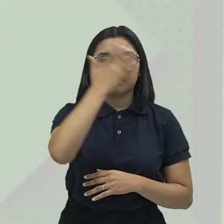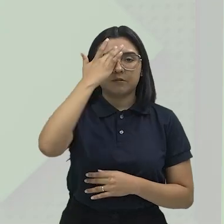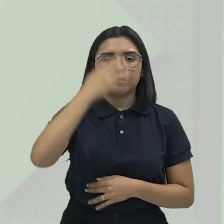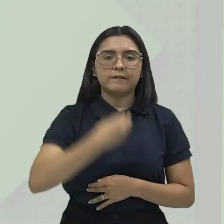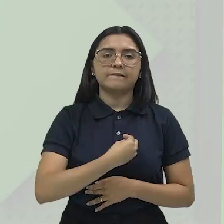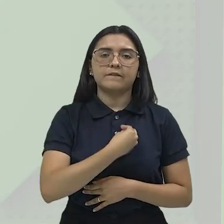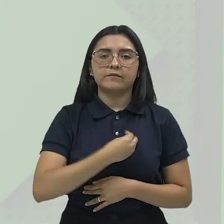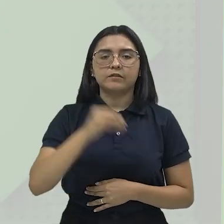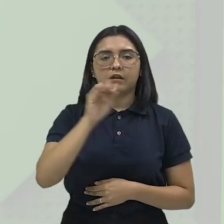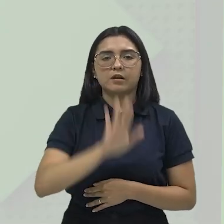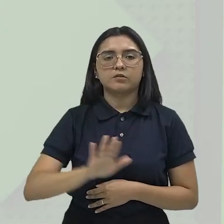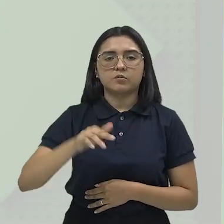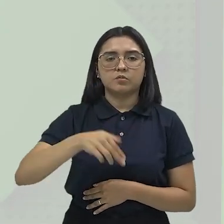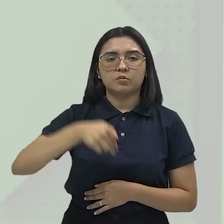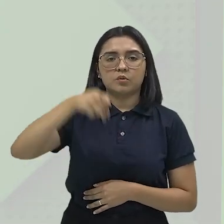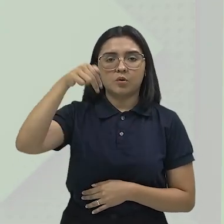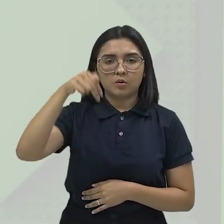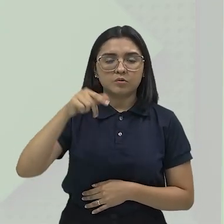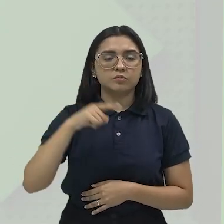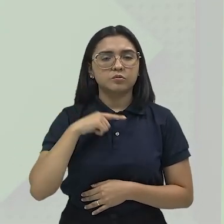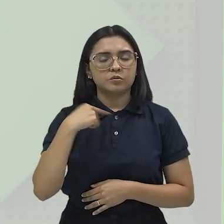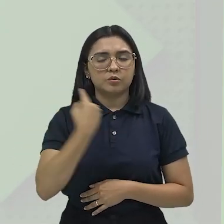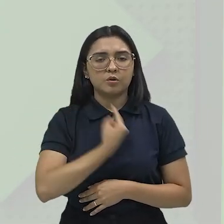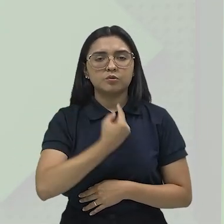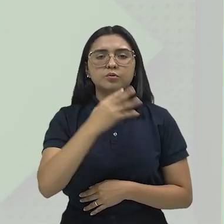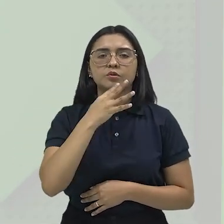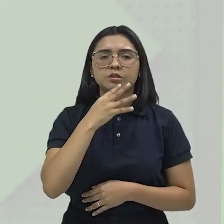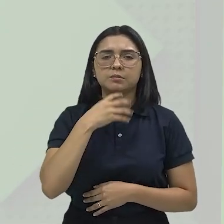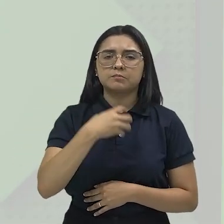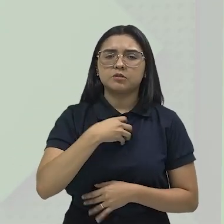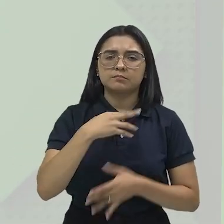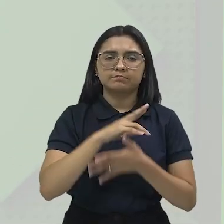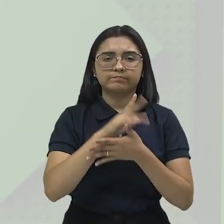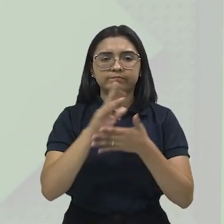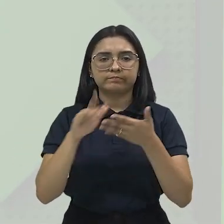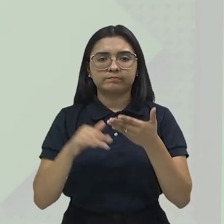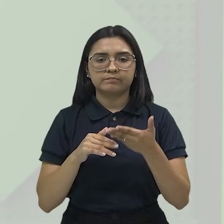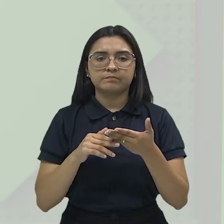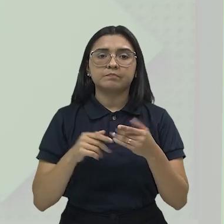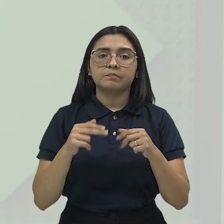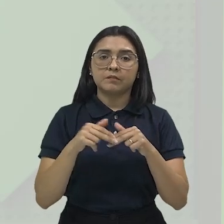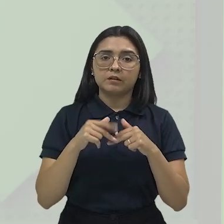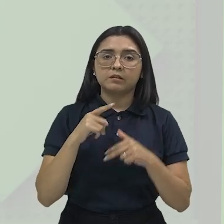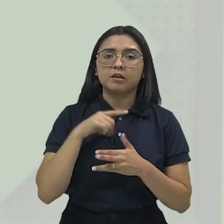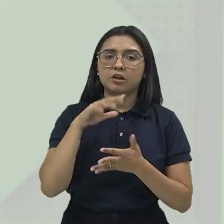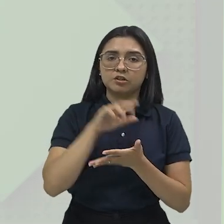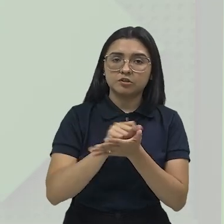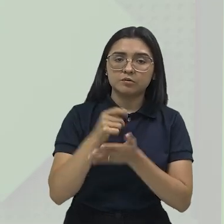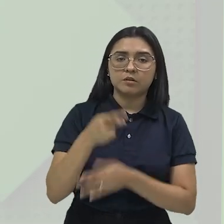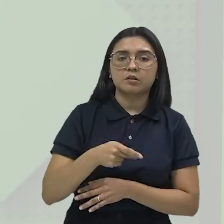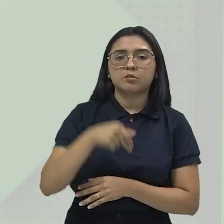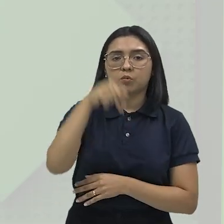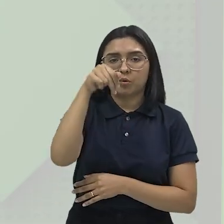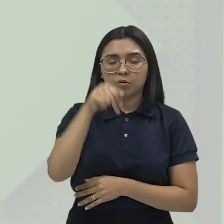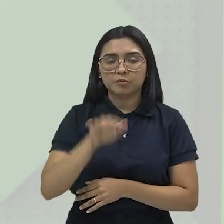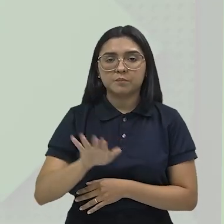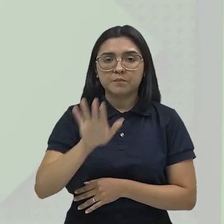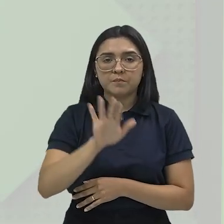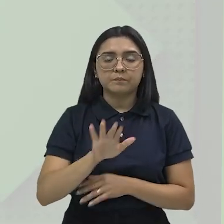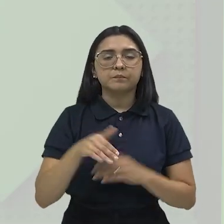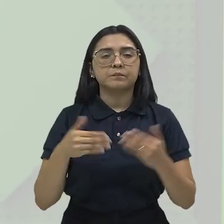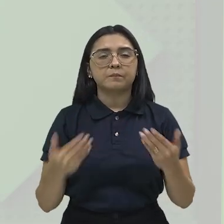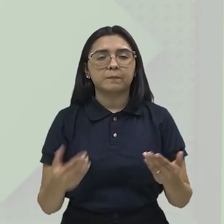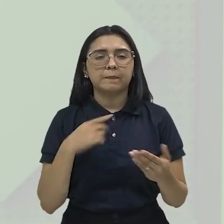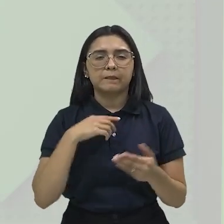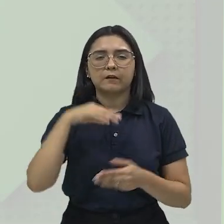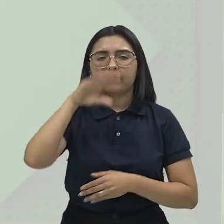gente conhece os sintomas, né, porque nós temos muitos casos na região norte. Então, aquela febre